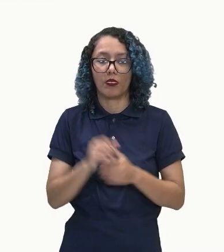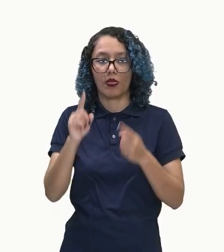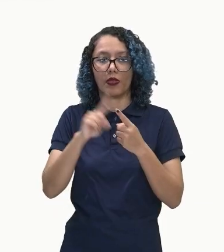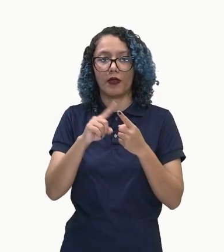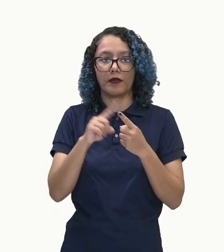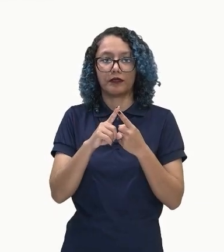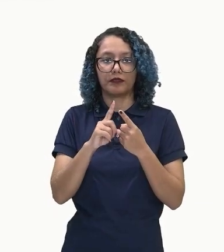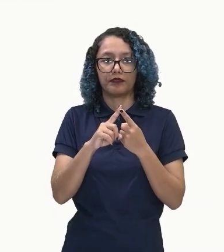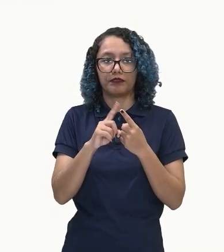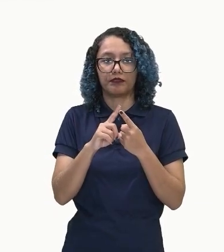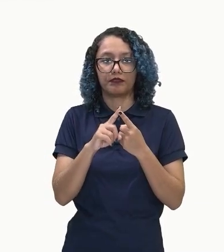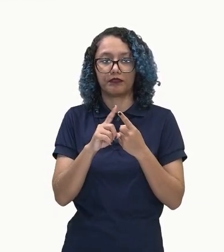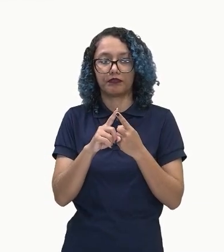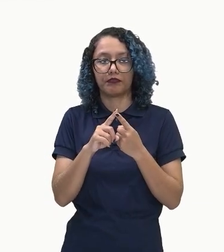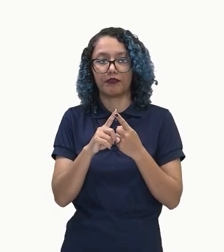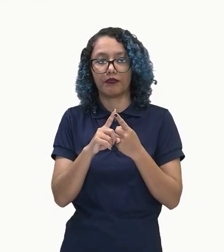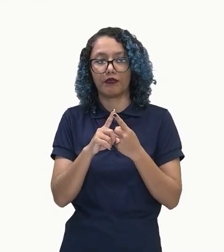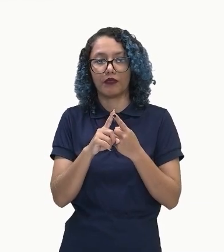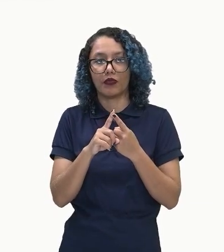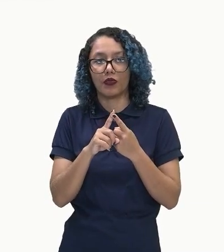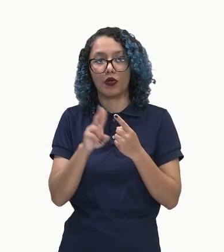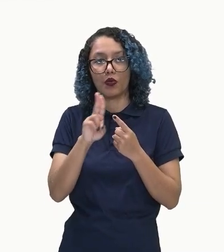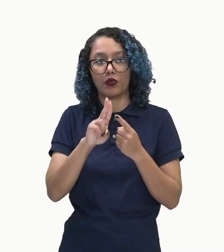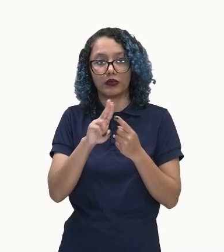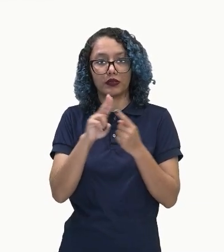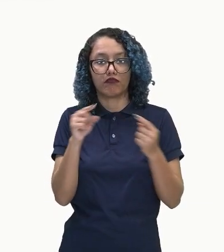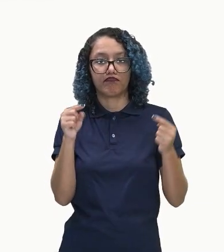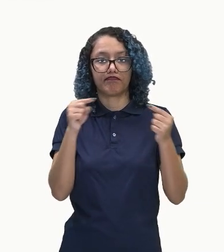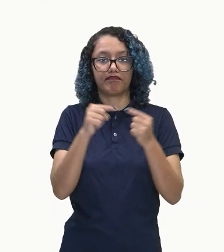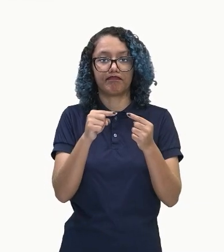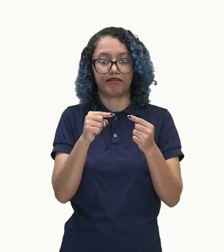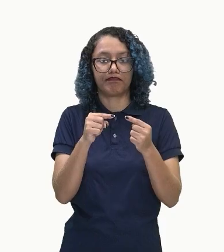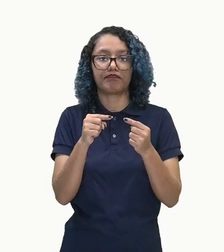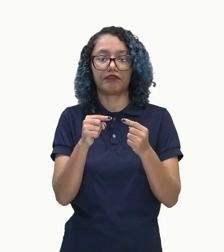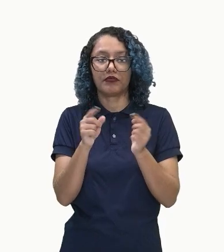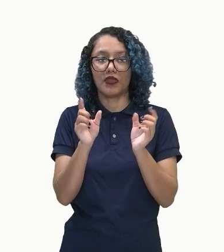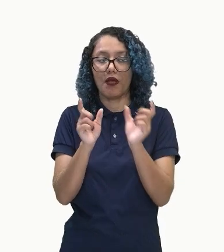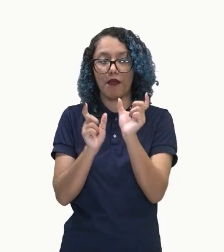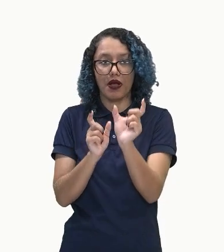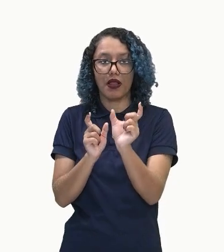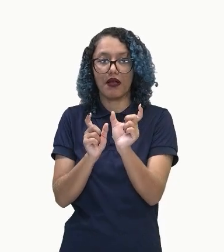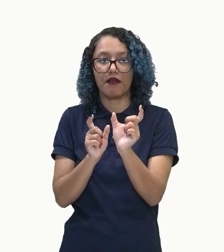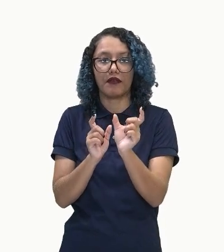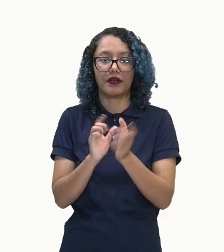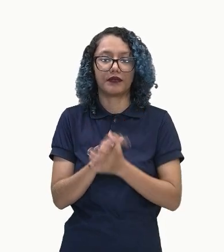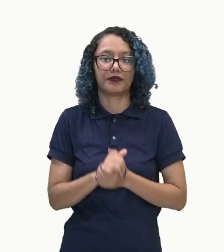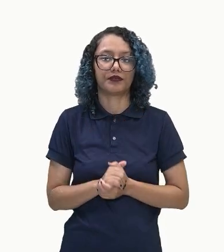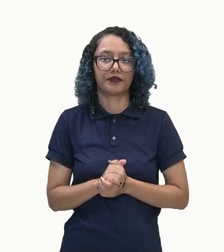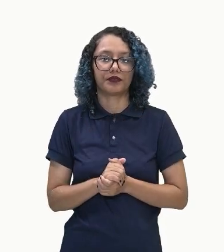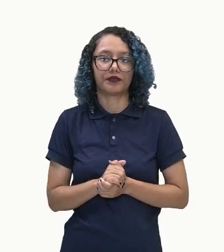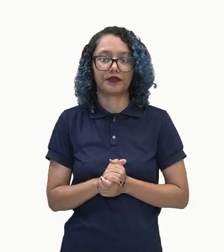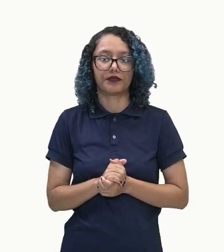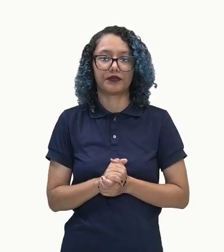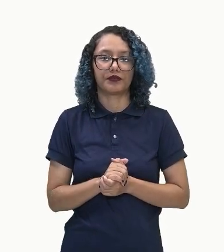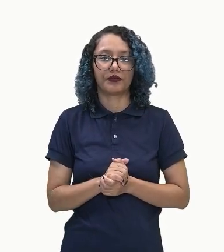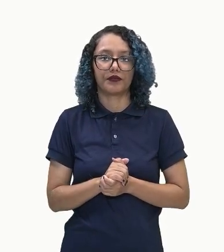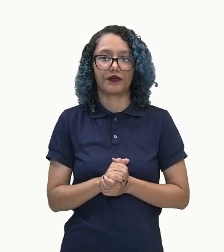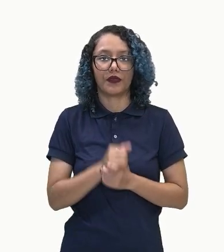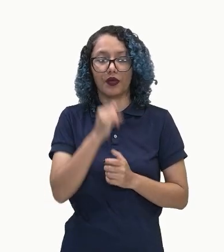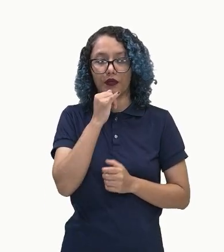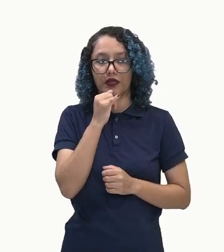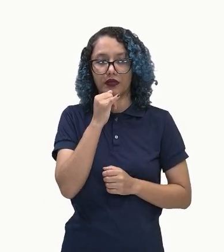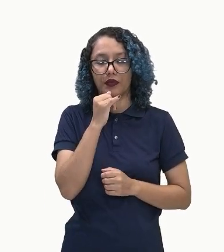vou utilizar com palavras cuja o final ali, né, a conexão entre as duas, como é o caso de a